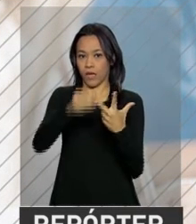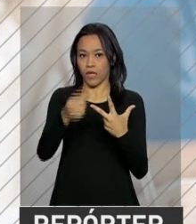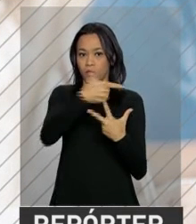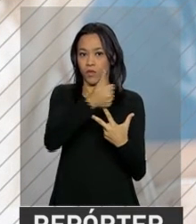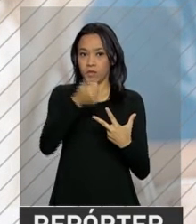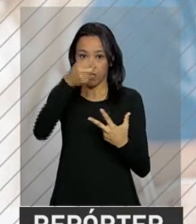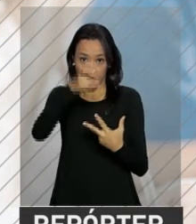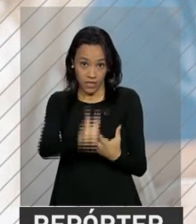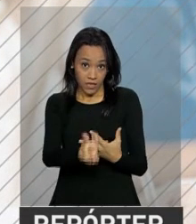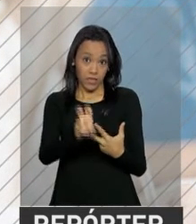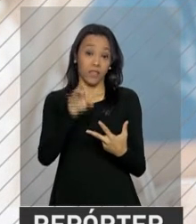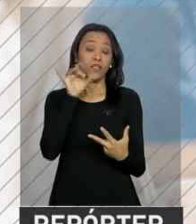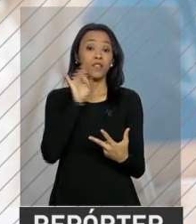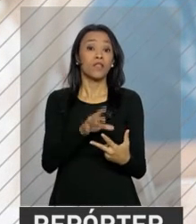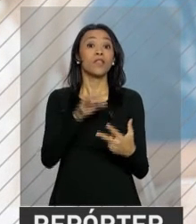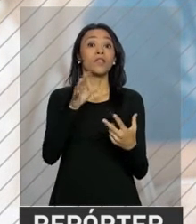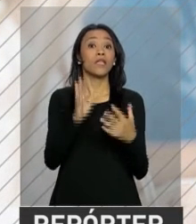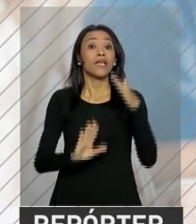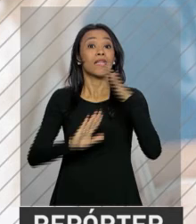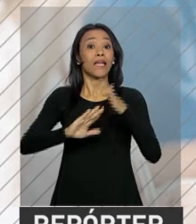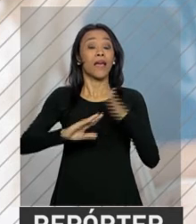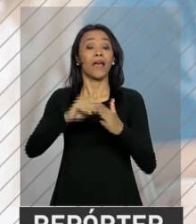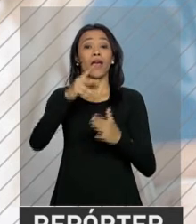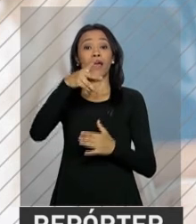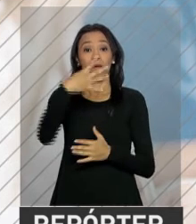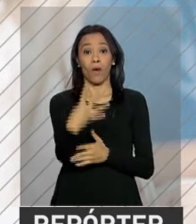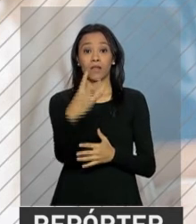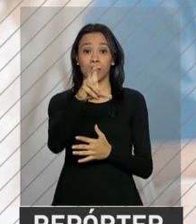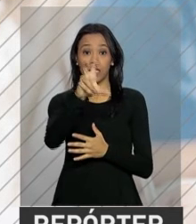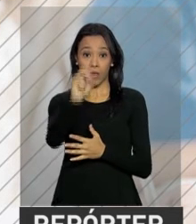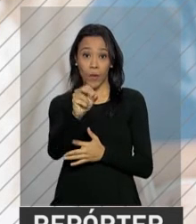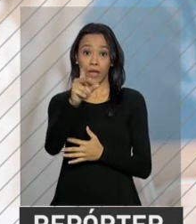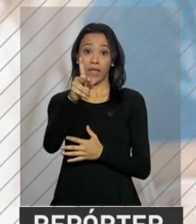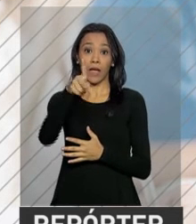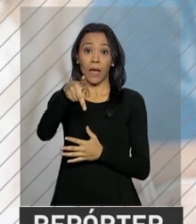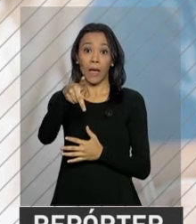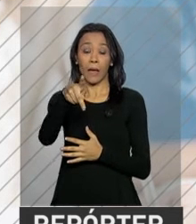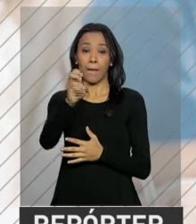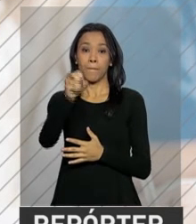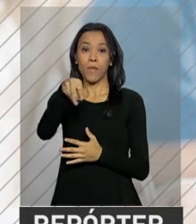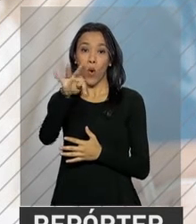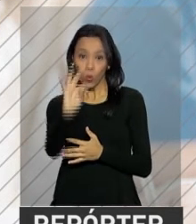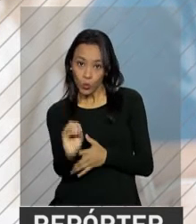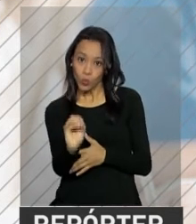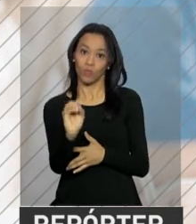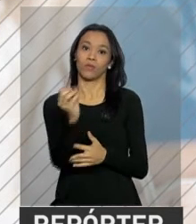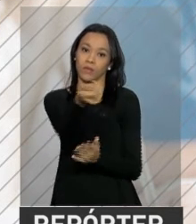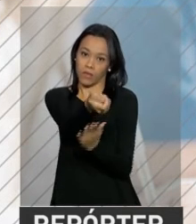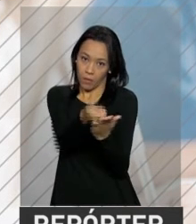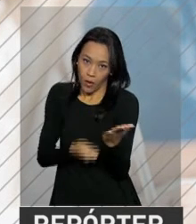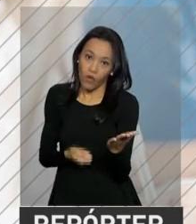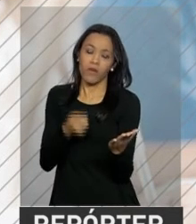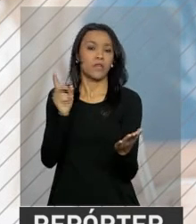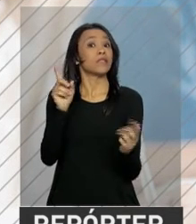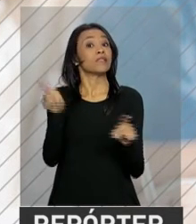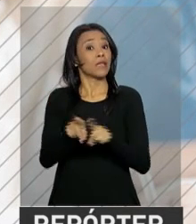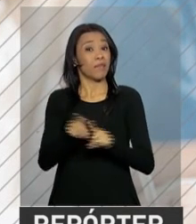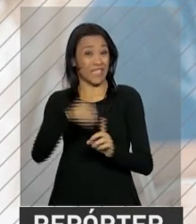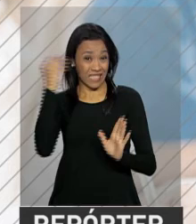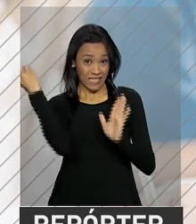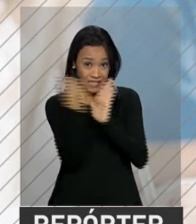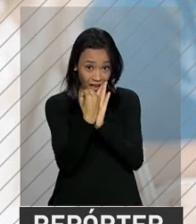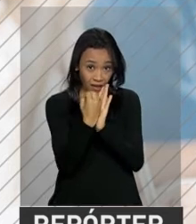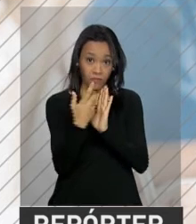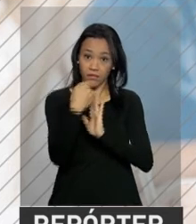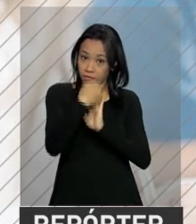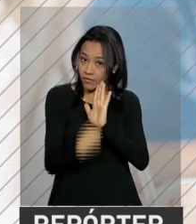e obtido no mínimo 450 pontos na média das notas também não pode ter tirado zero na redação